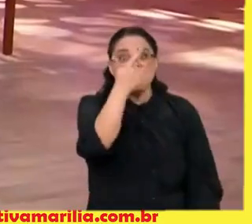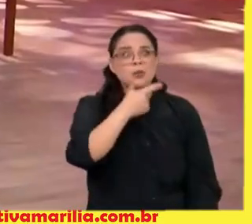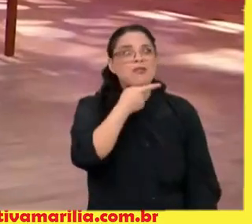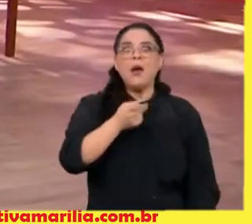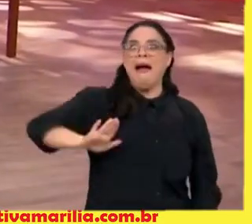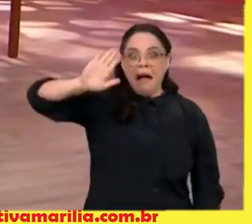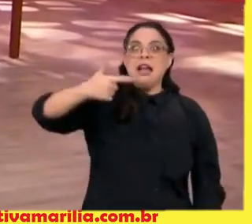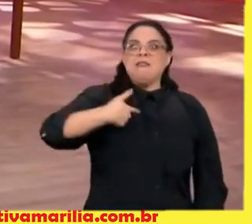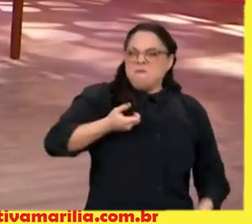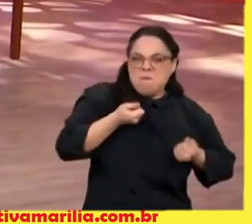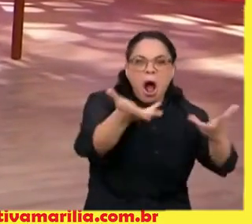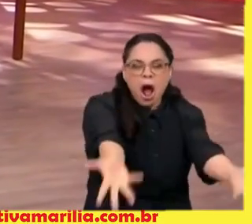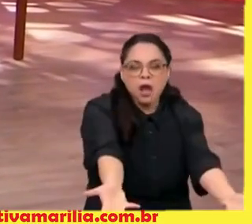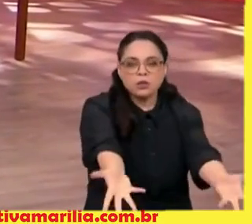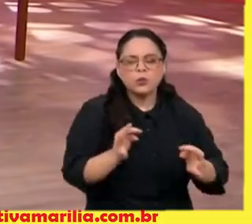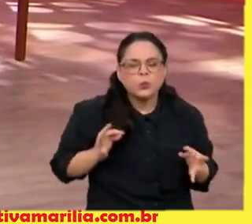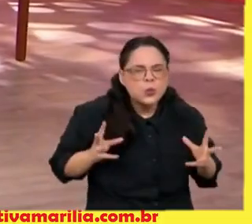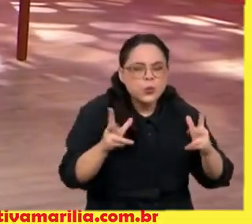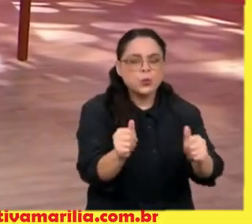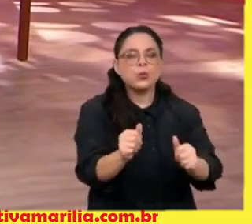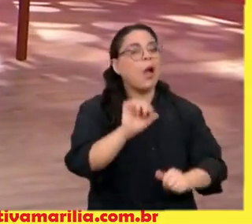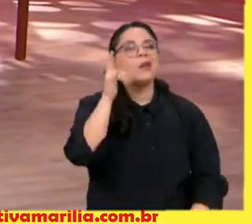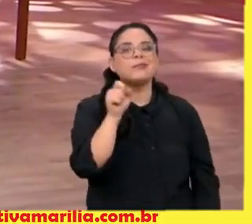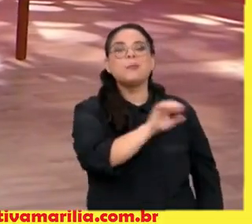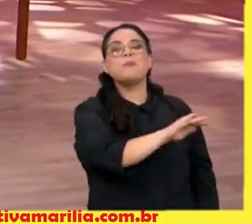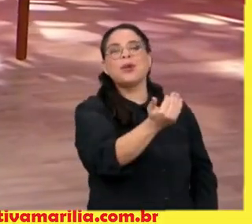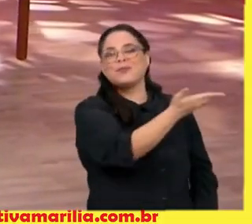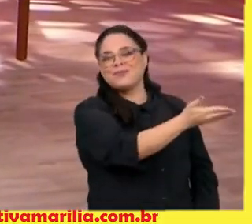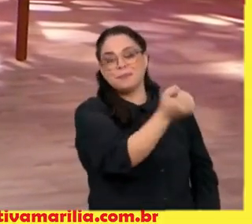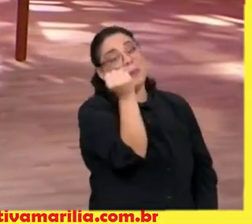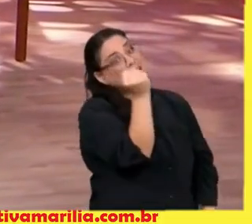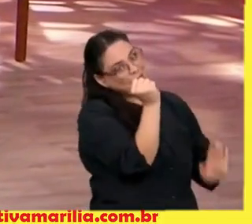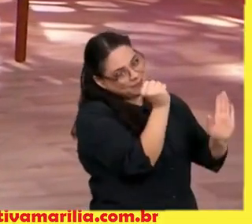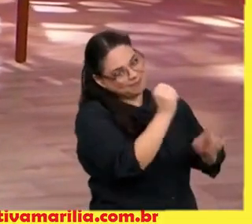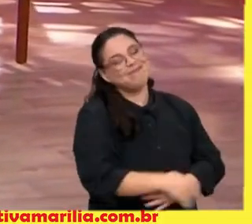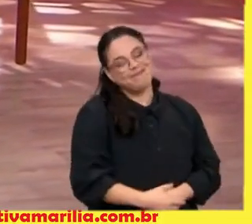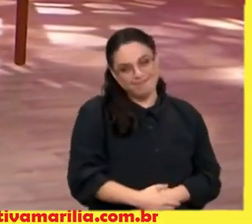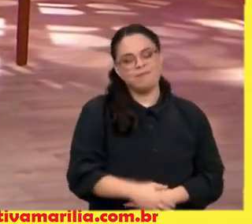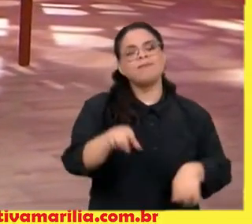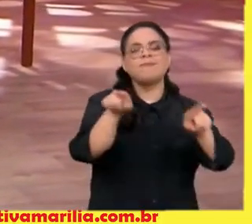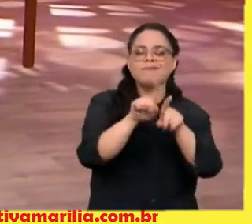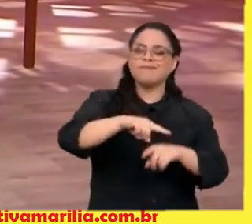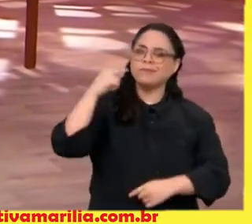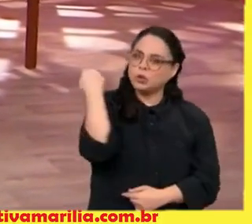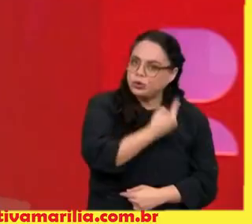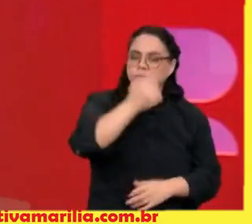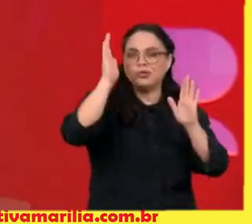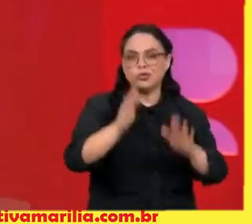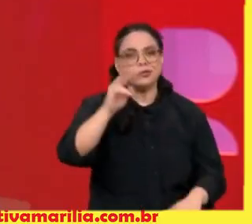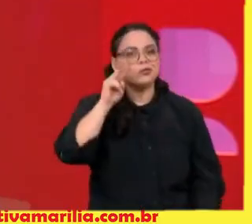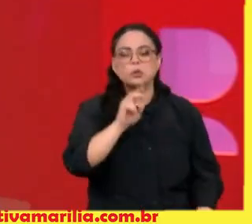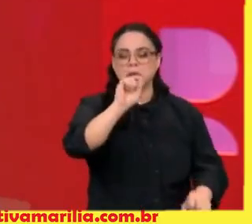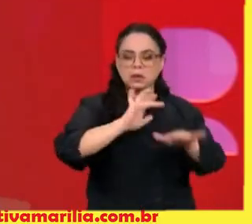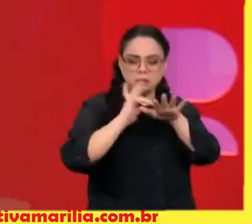lembro o nome dele, ele foi morto. A gente viu um debate também que aconteceu nas redes sociais